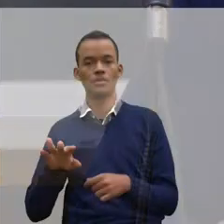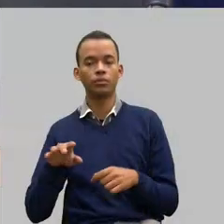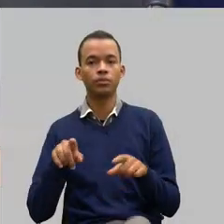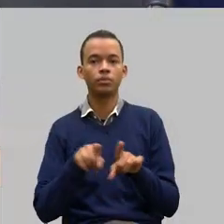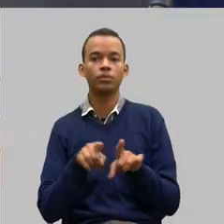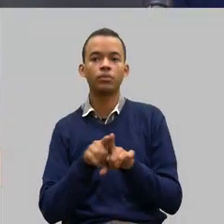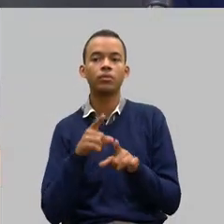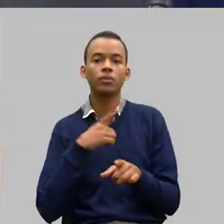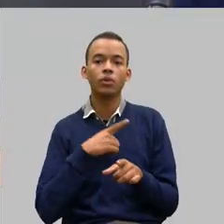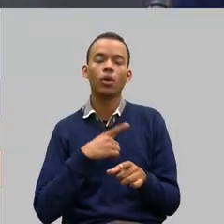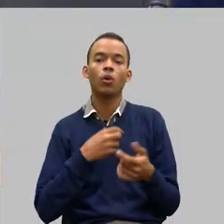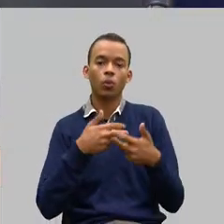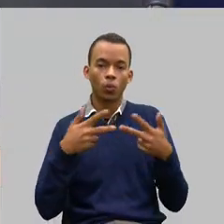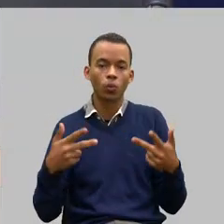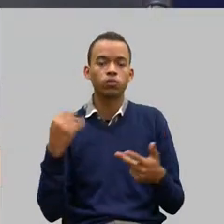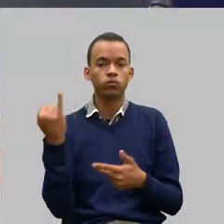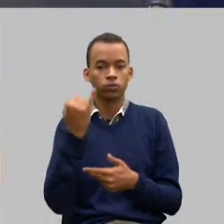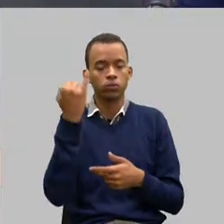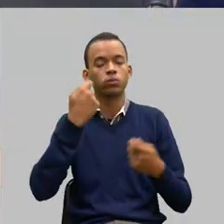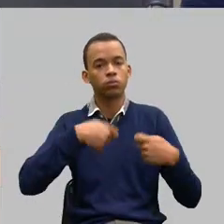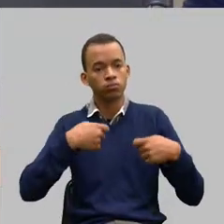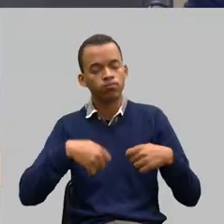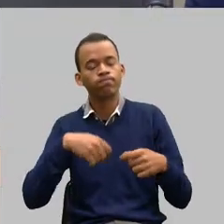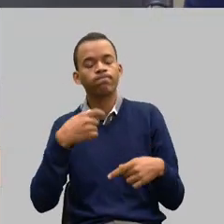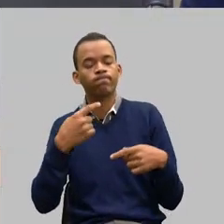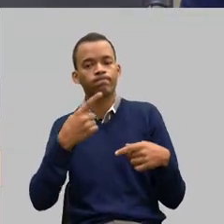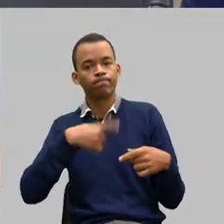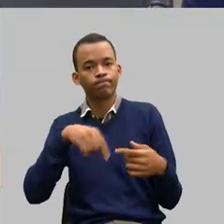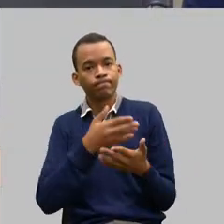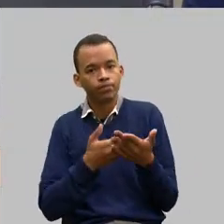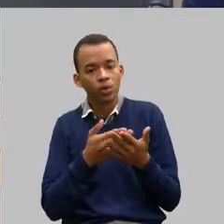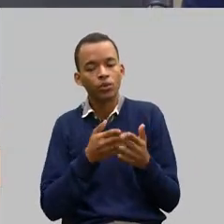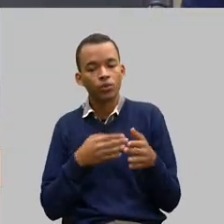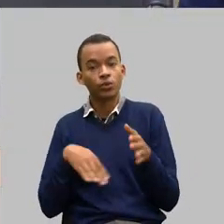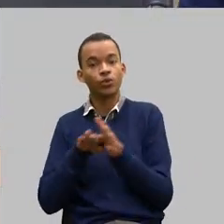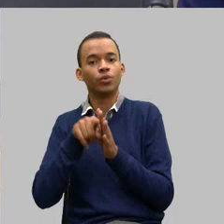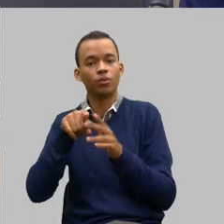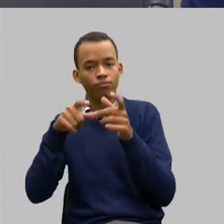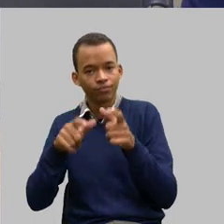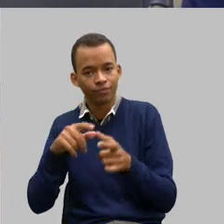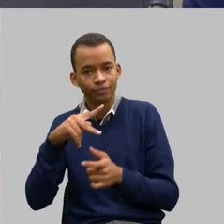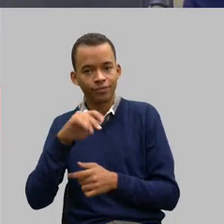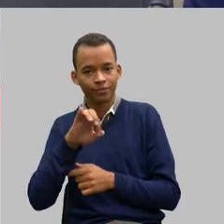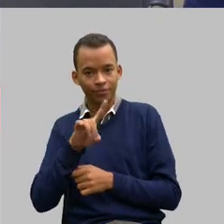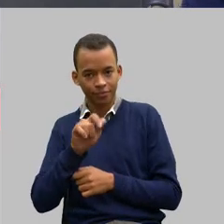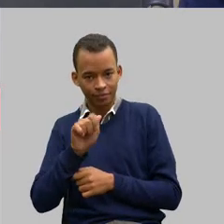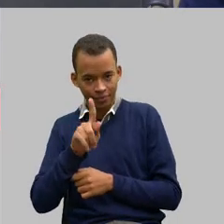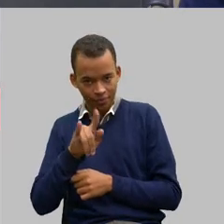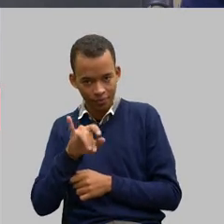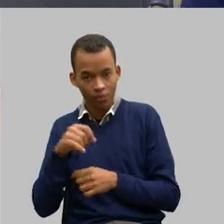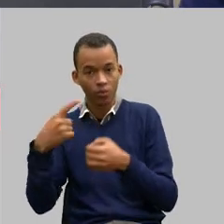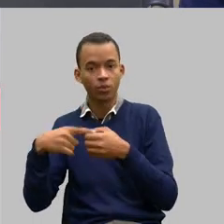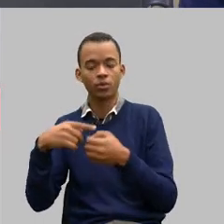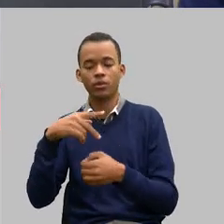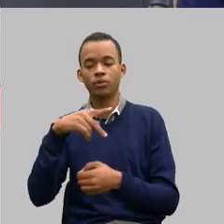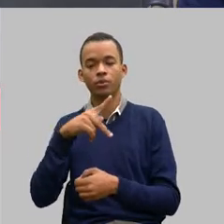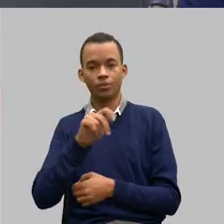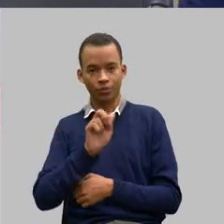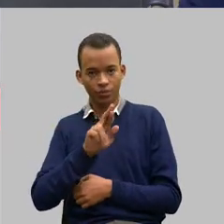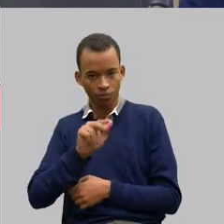importantes al no trevo de pratap chegando no pedágio de Paraíso várias várias curvas